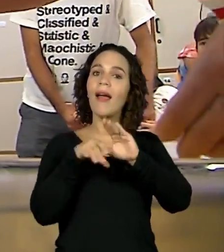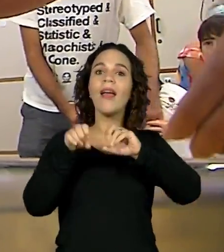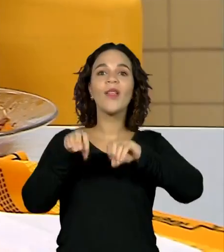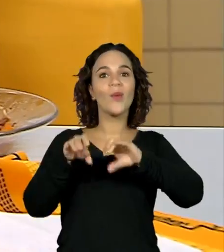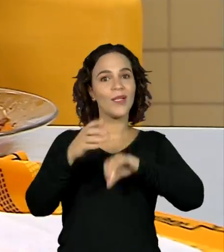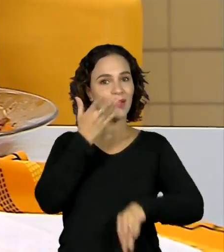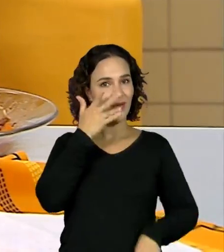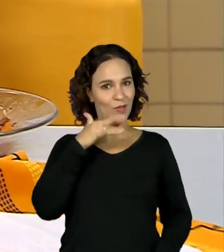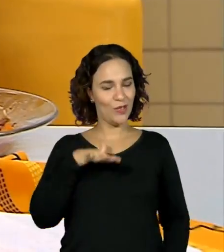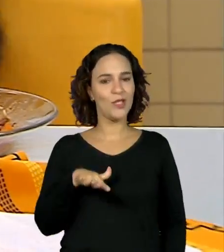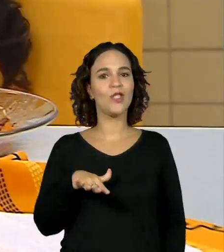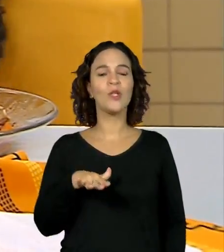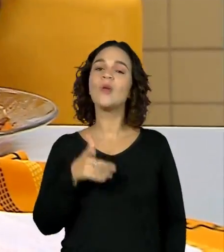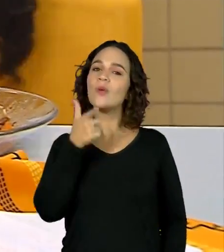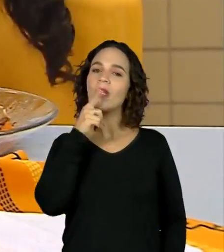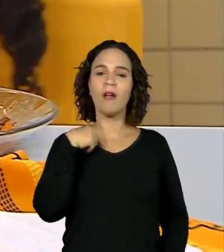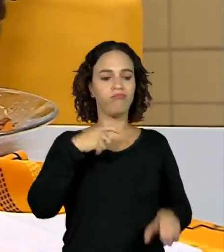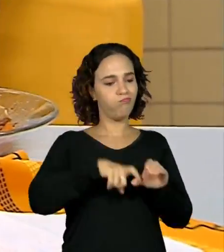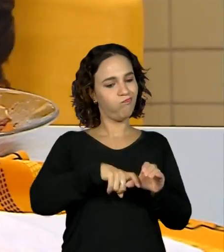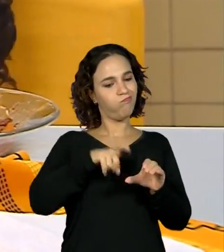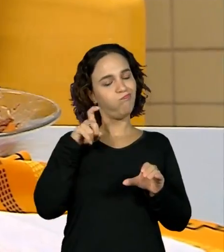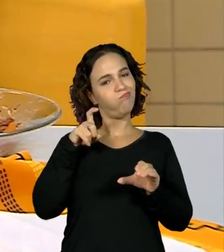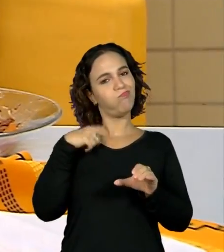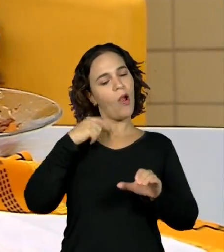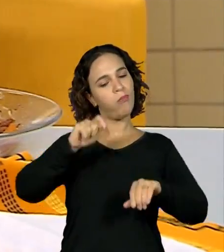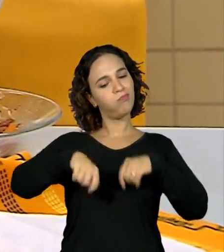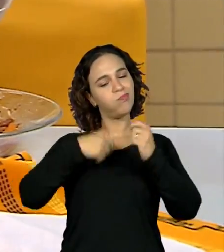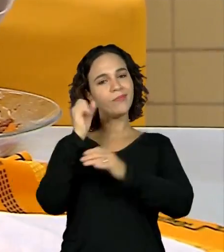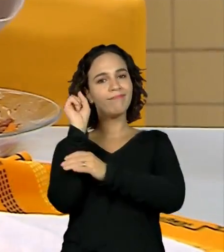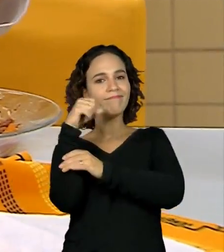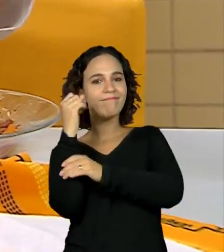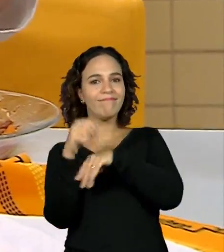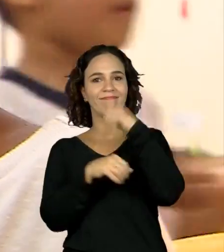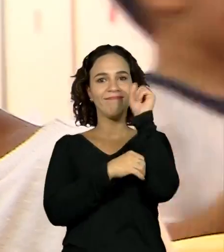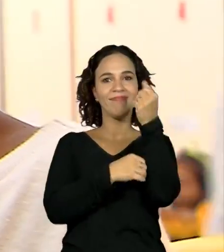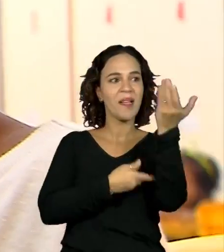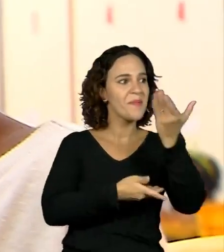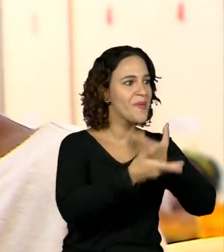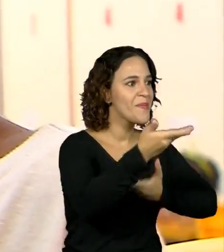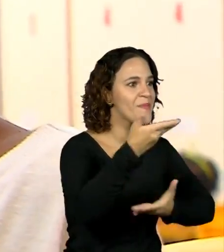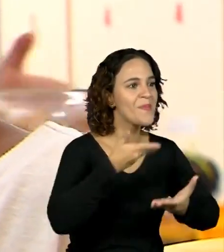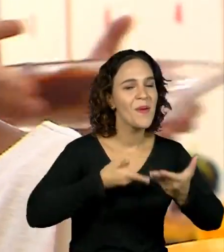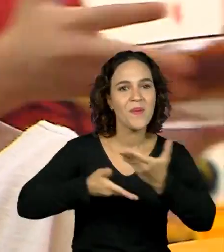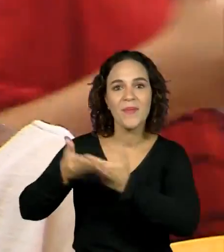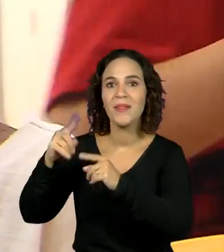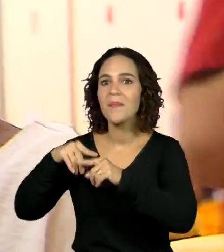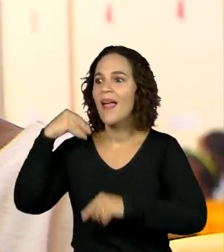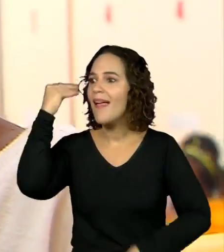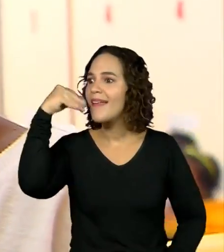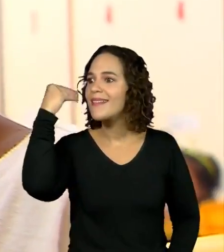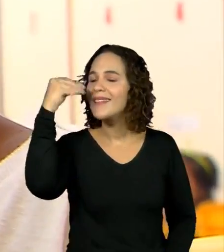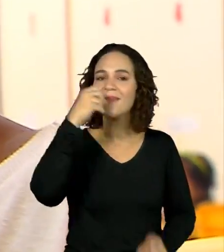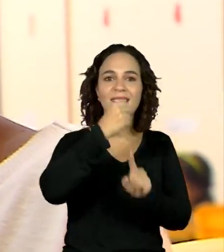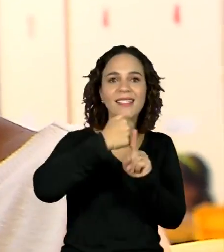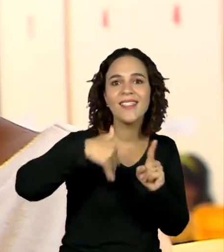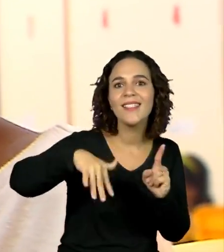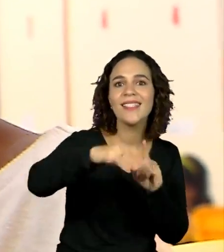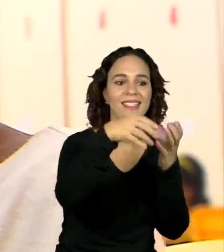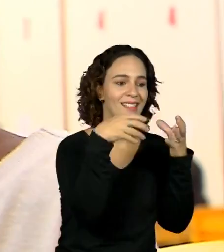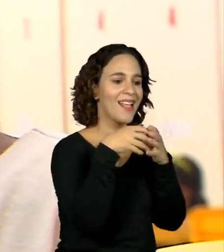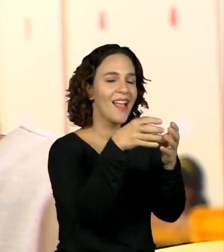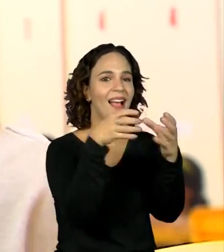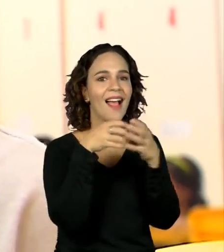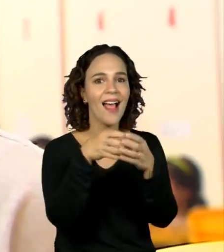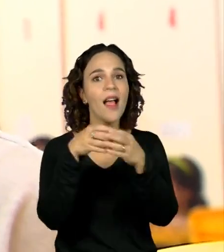infantil. Ganhar autonomia, coordenação motora, interações e experiências sociais são parte